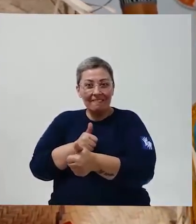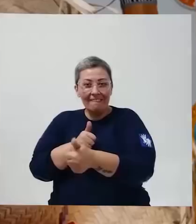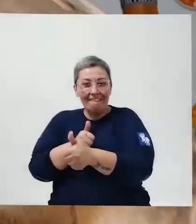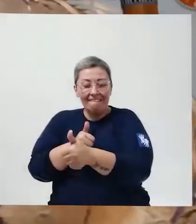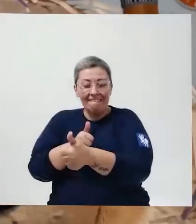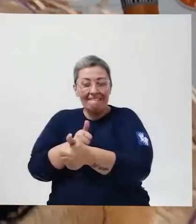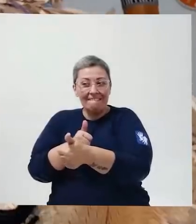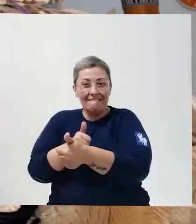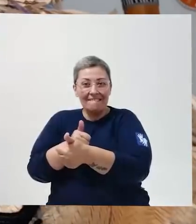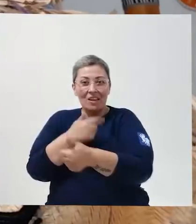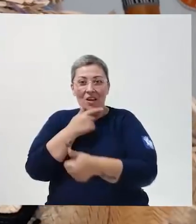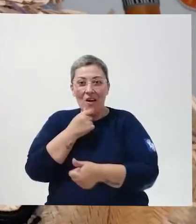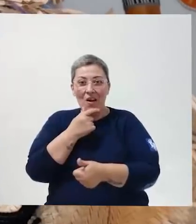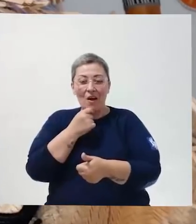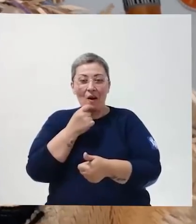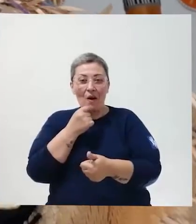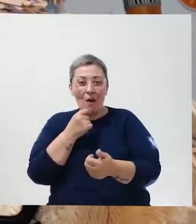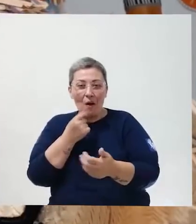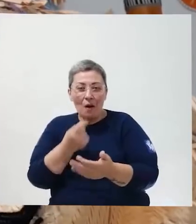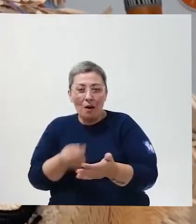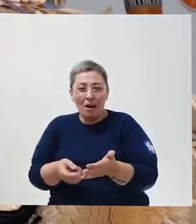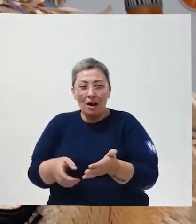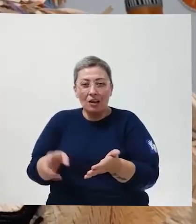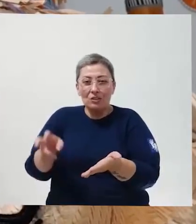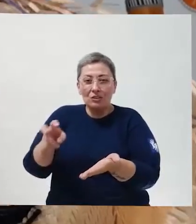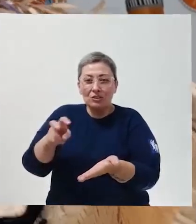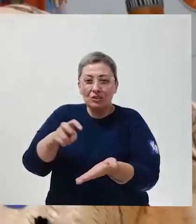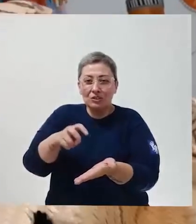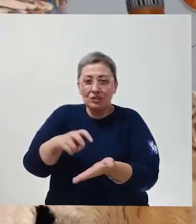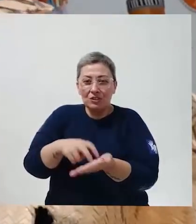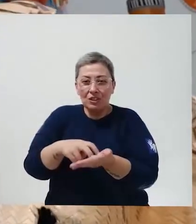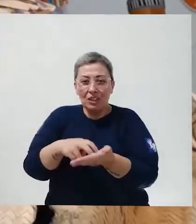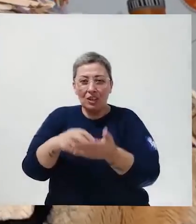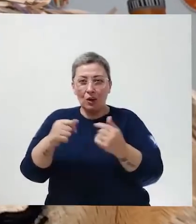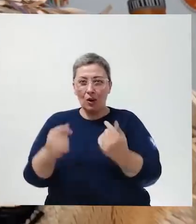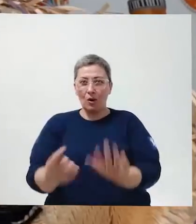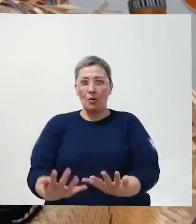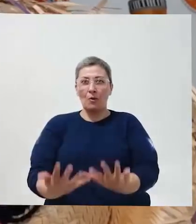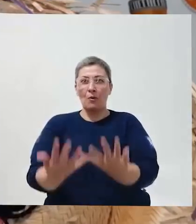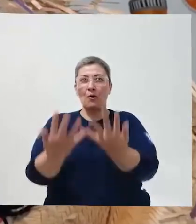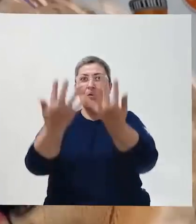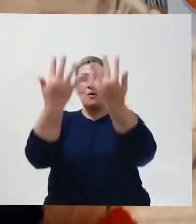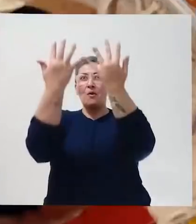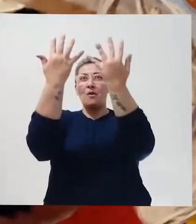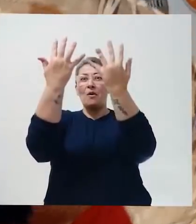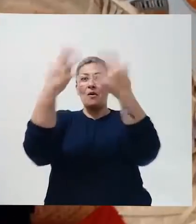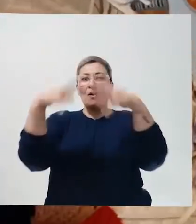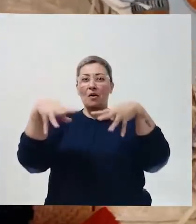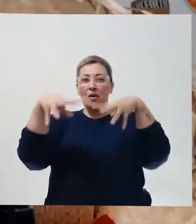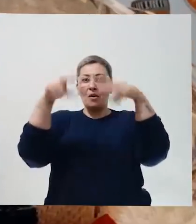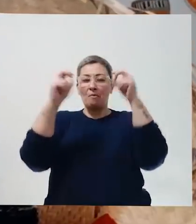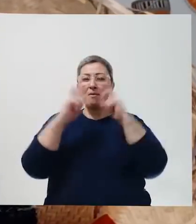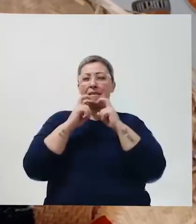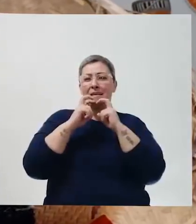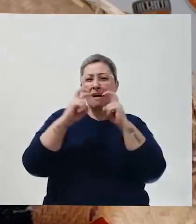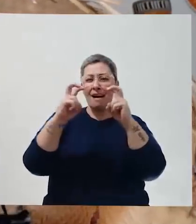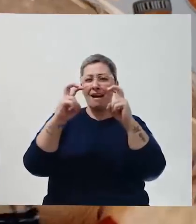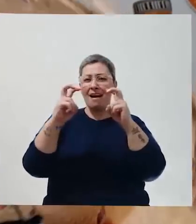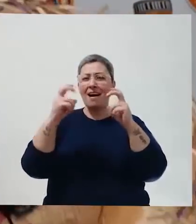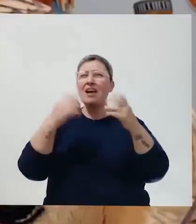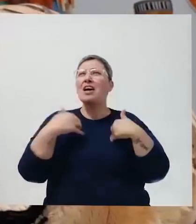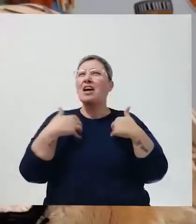homem. O homem, quando chegou em frente ao portão do palácio, começou a gritar bem